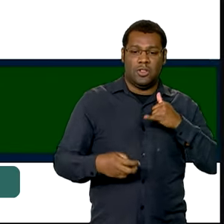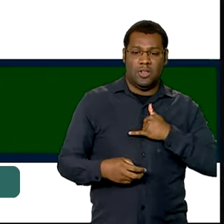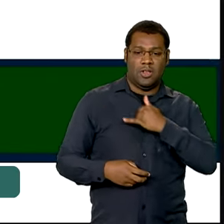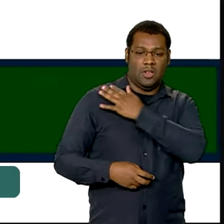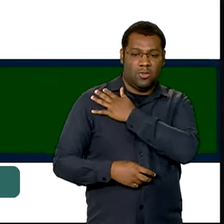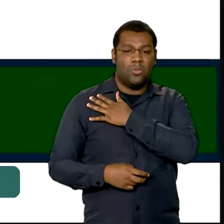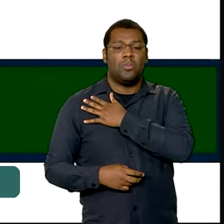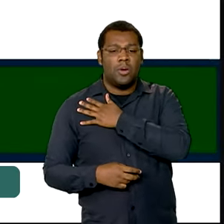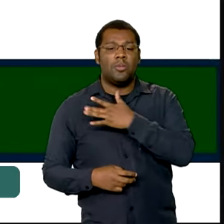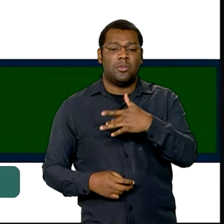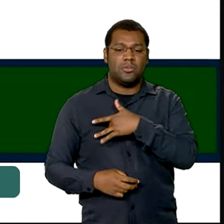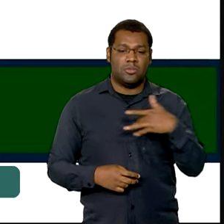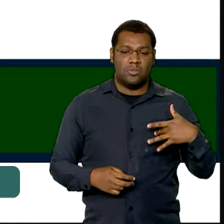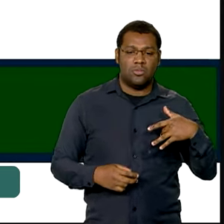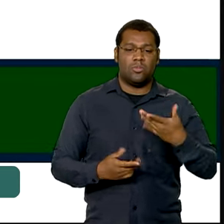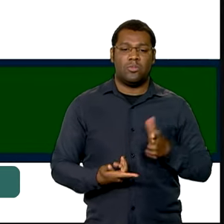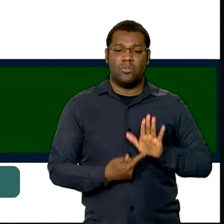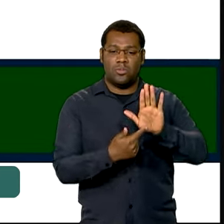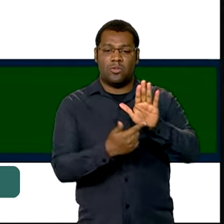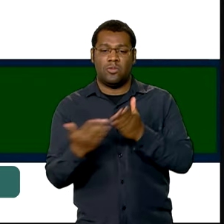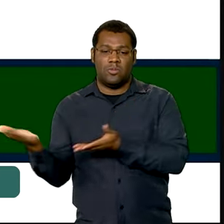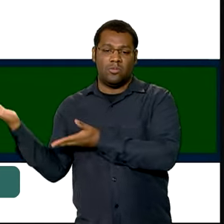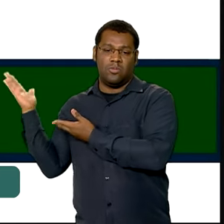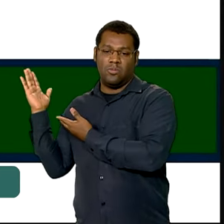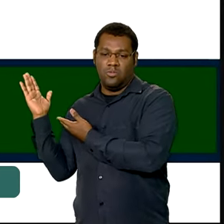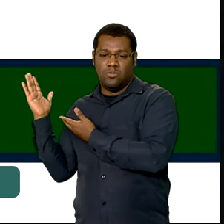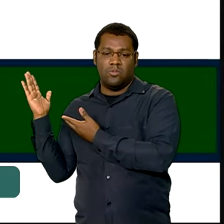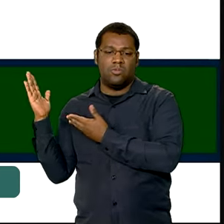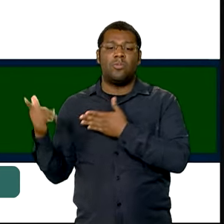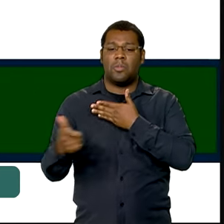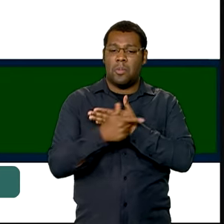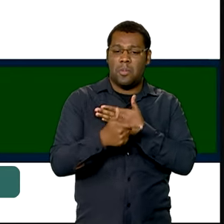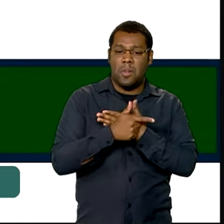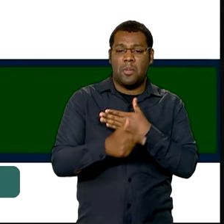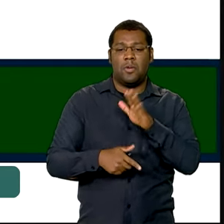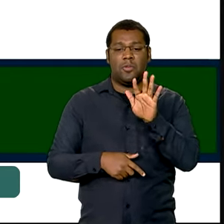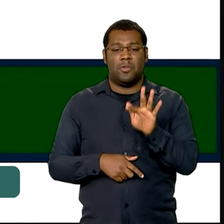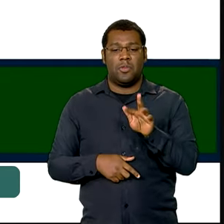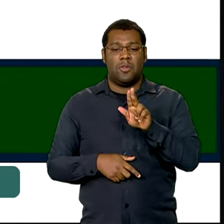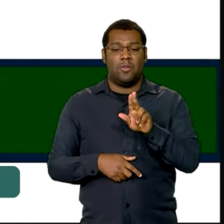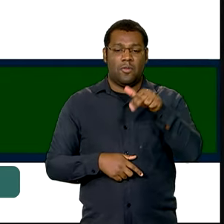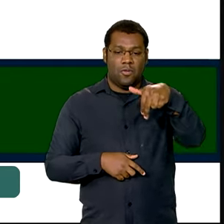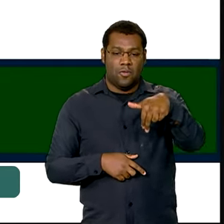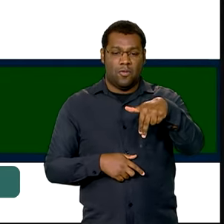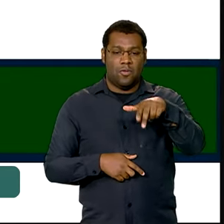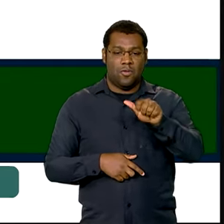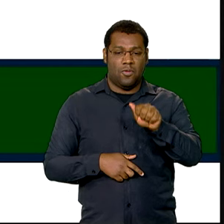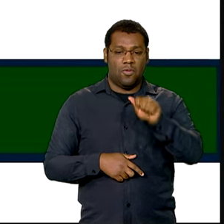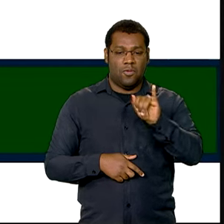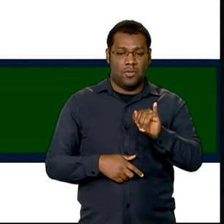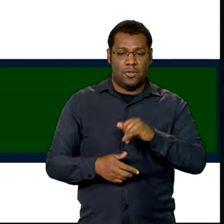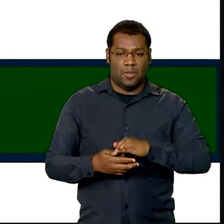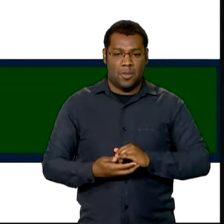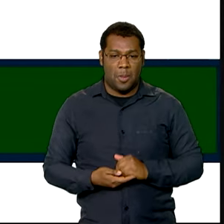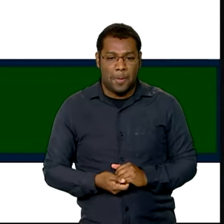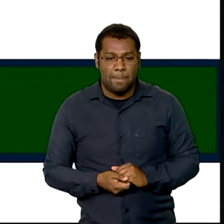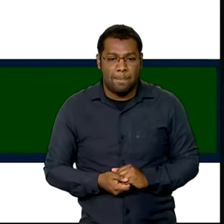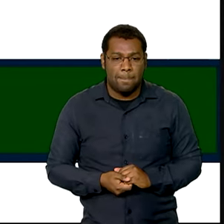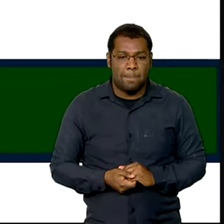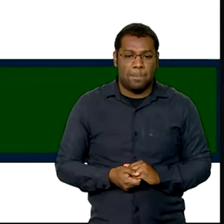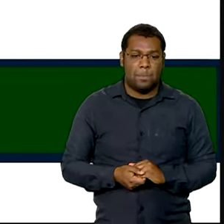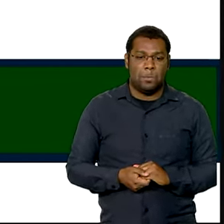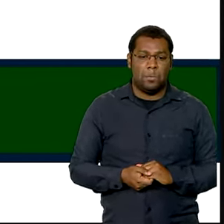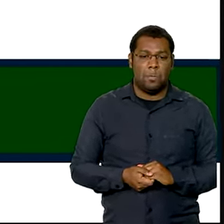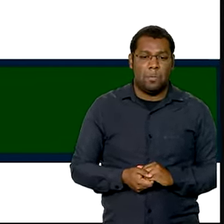tá algumas imagens né Eh da da atuação da FUNAI essa entrega essa esse voo né que que tá fendo sendo